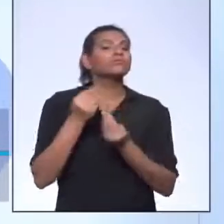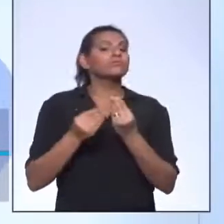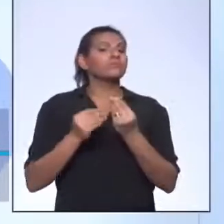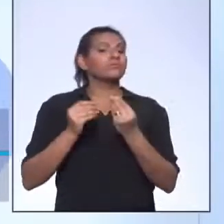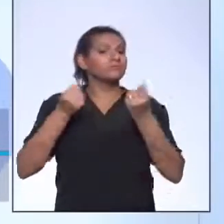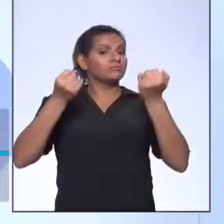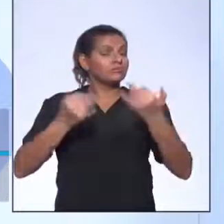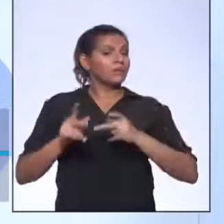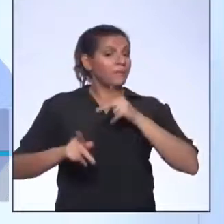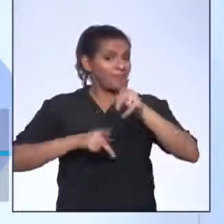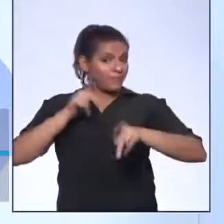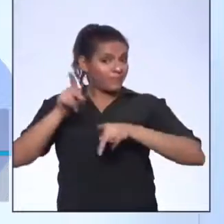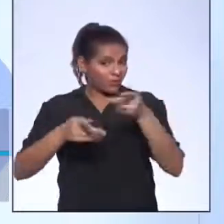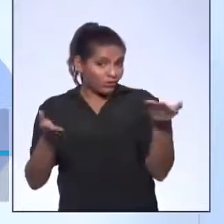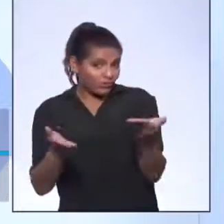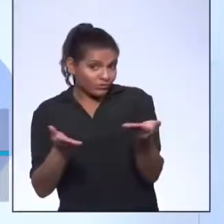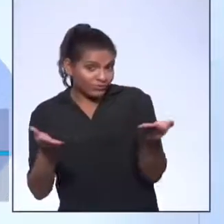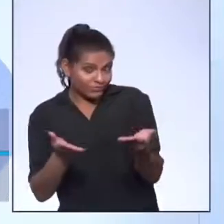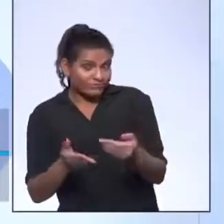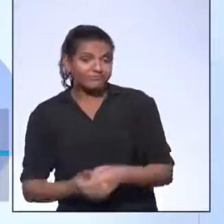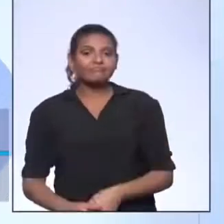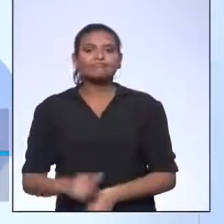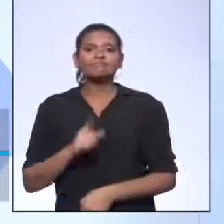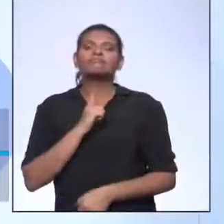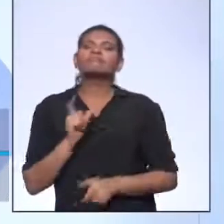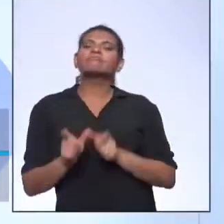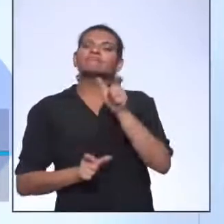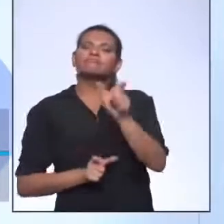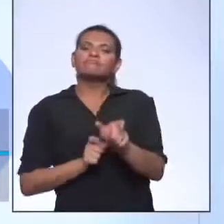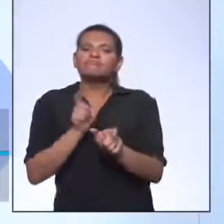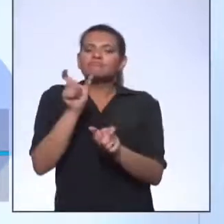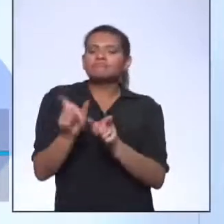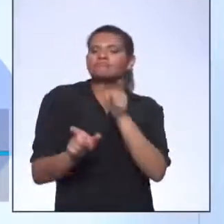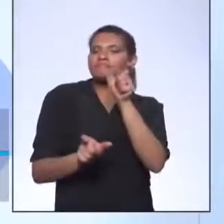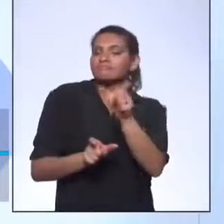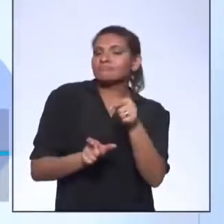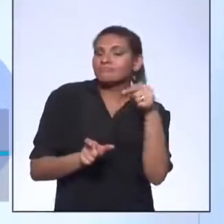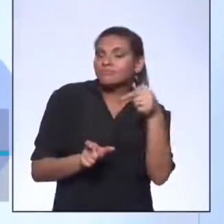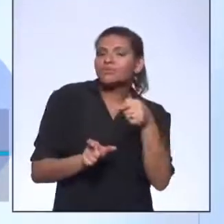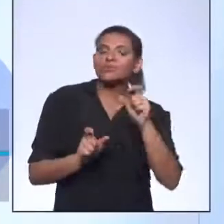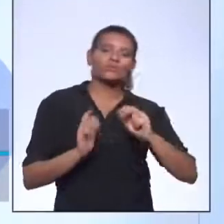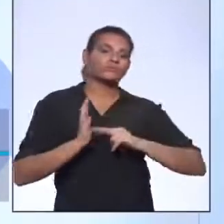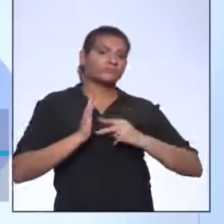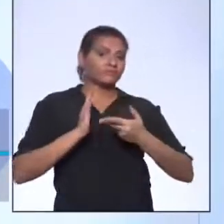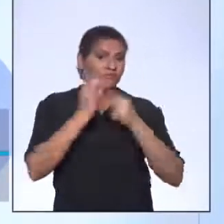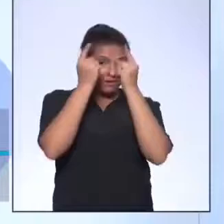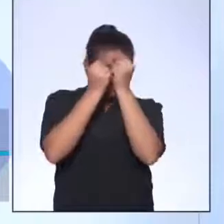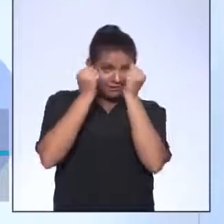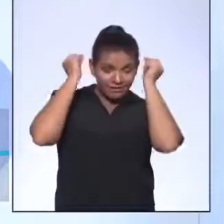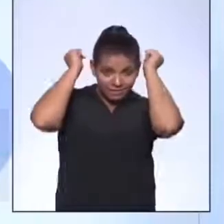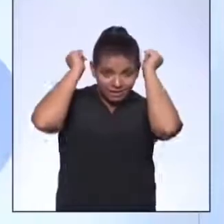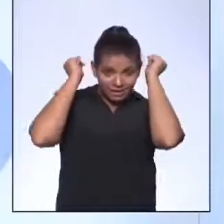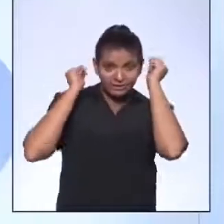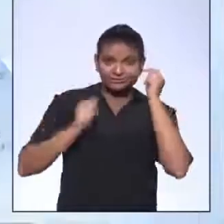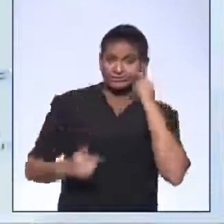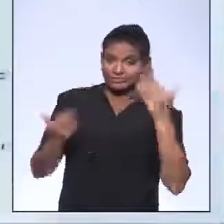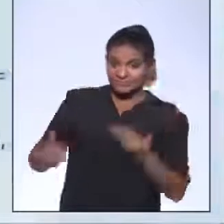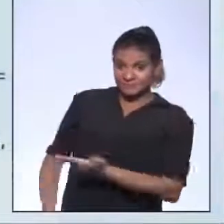na atualidade. Então, as palavras também são um legado que os gregos deixaram para nós. Na tela.